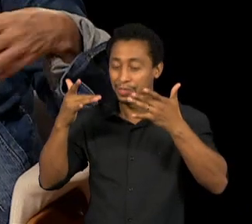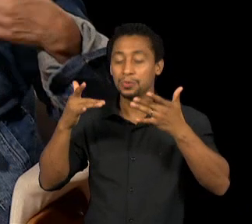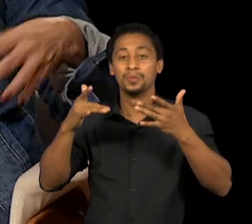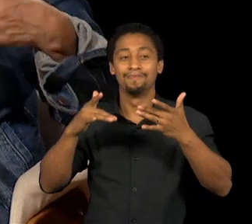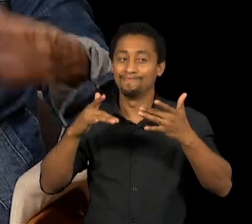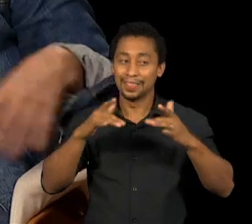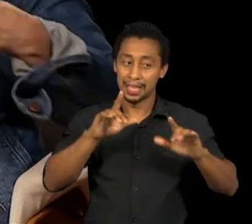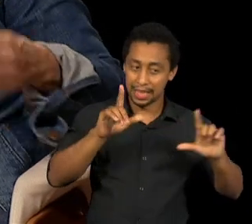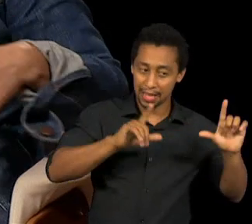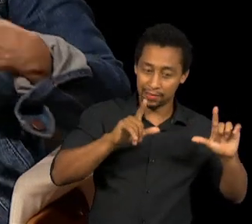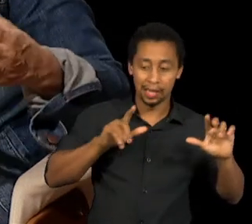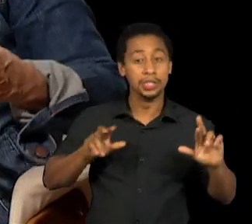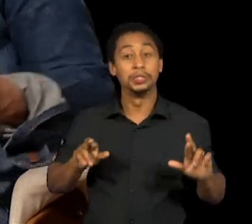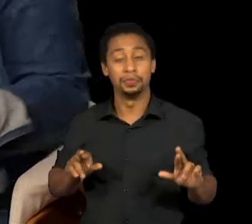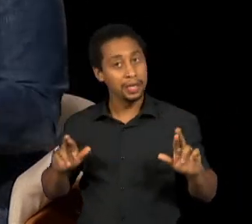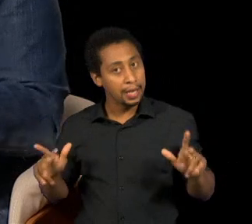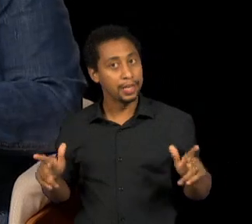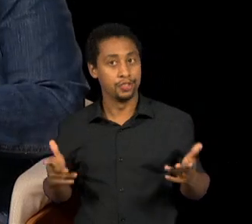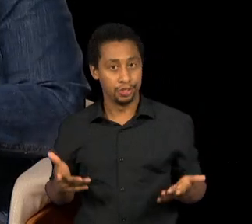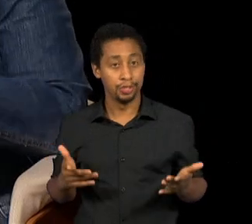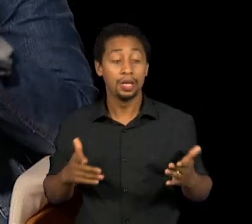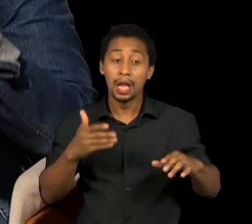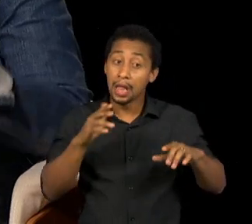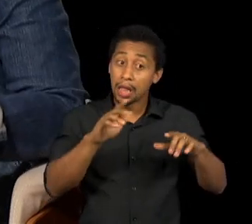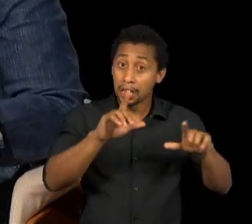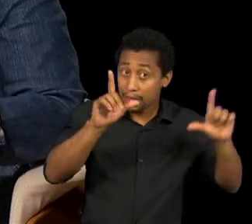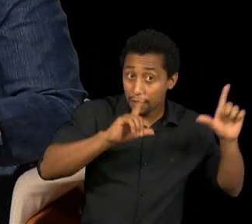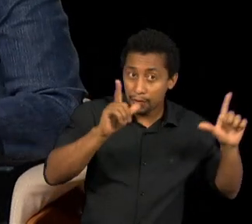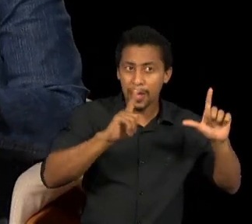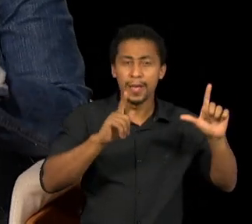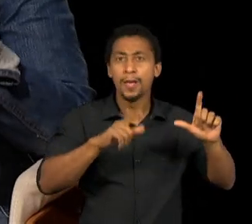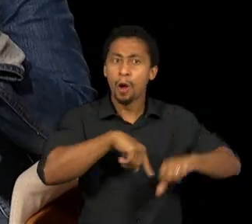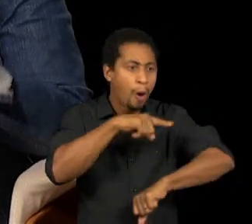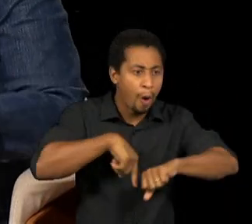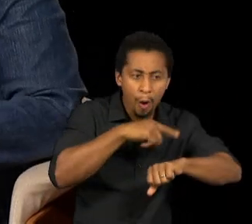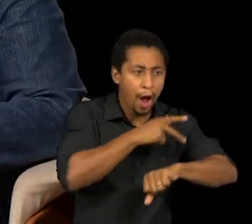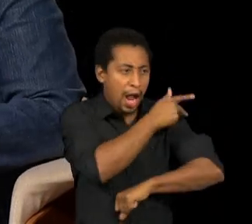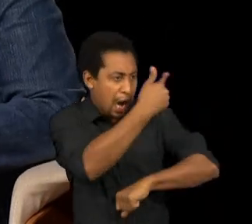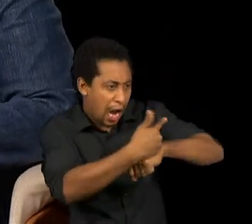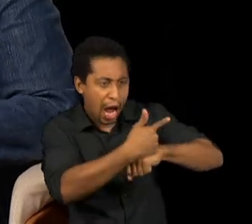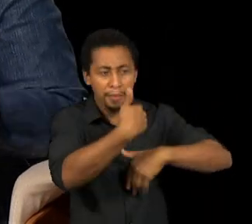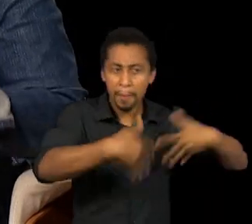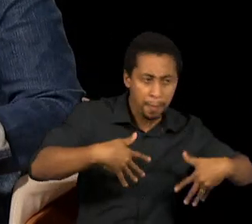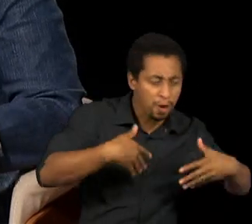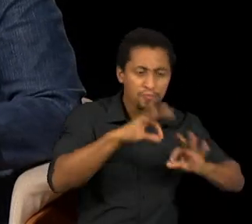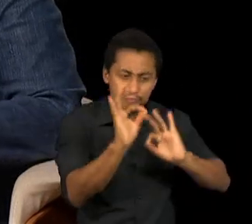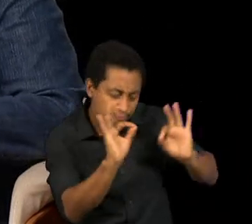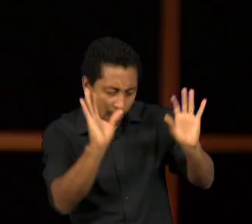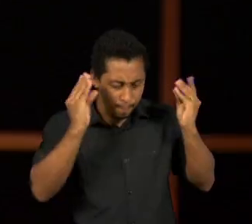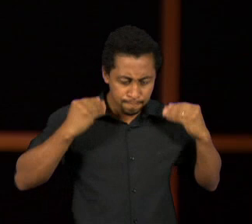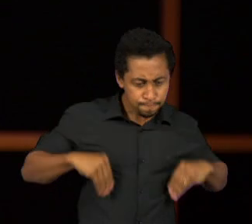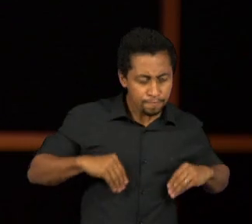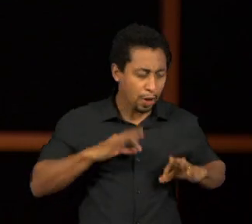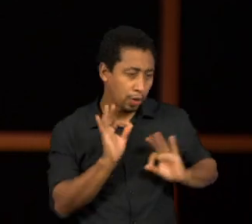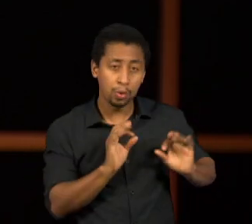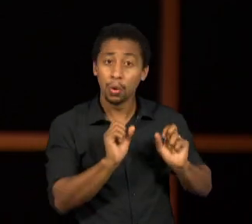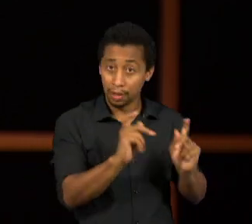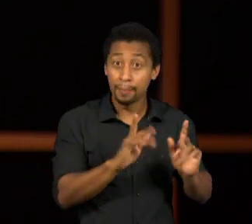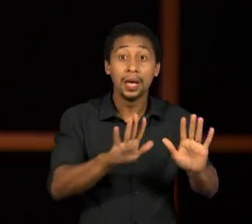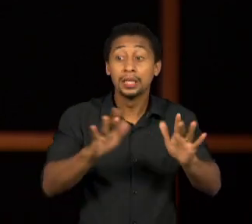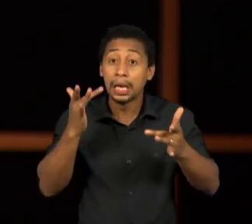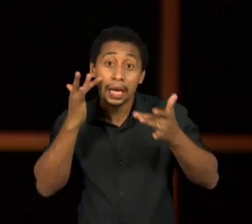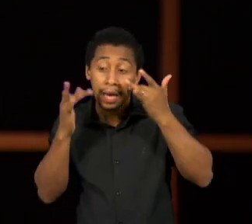é o dia a dia, é a correria. O teatro, não. Você ensaia 2 meses, você convive com os atores, né?